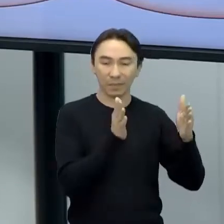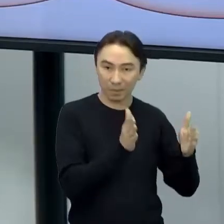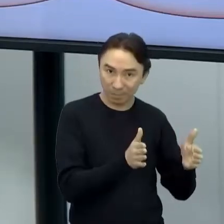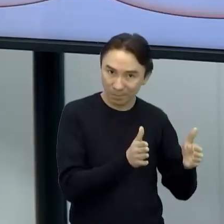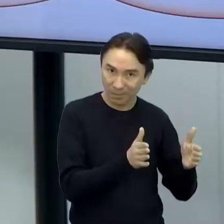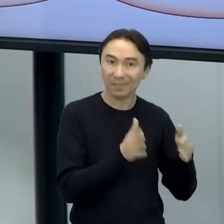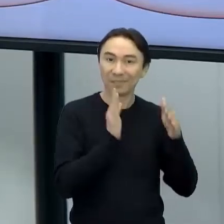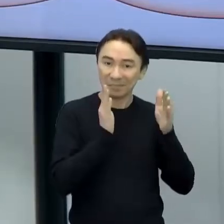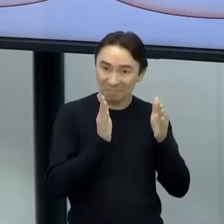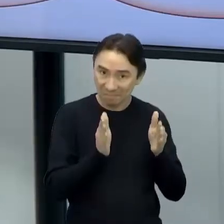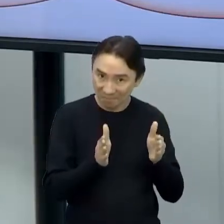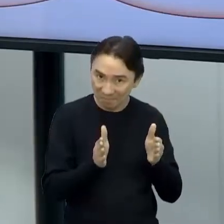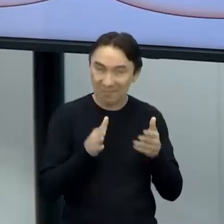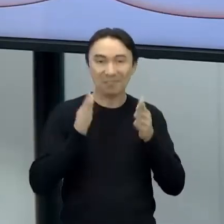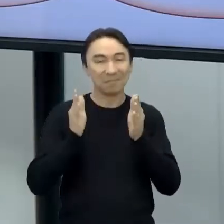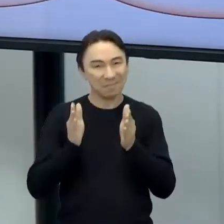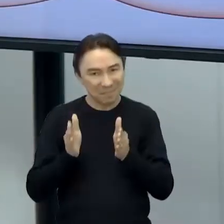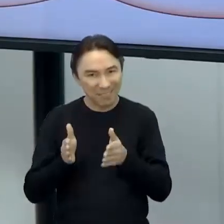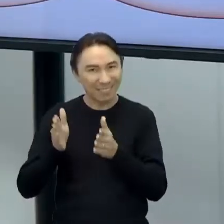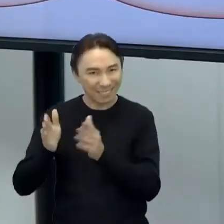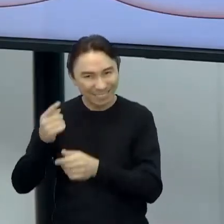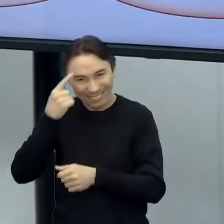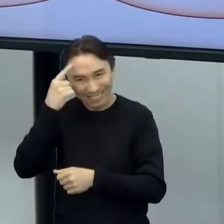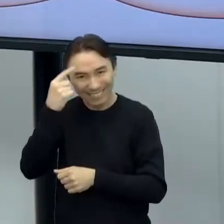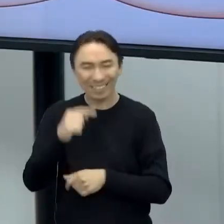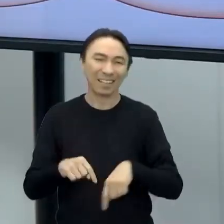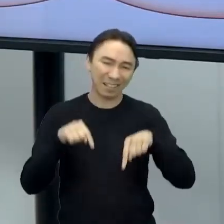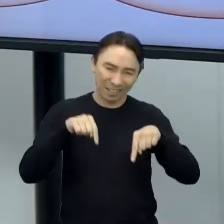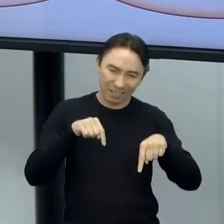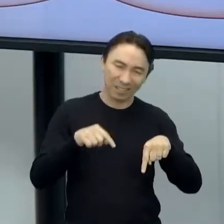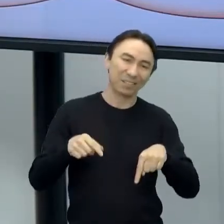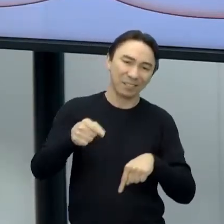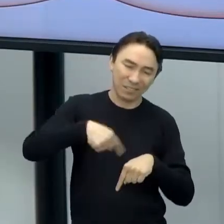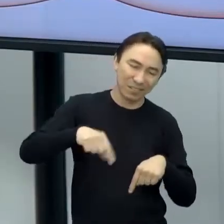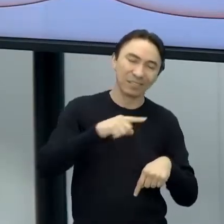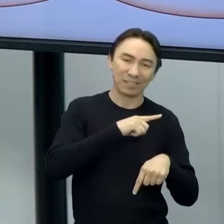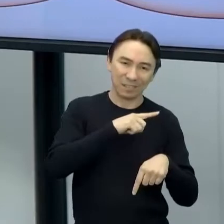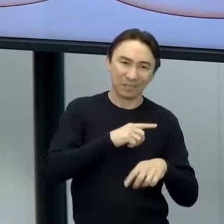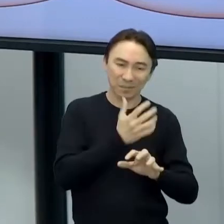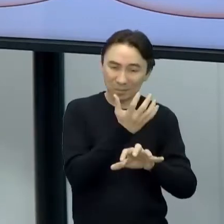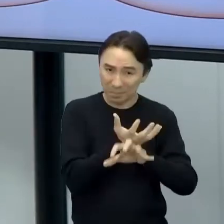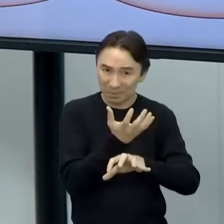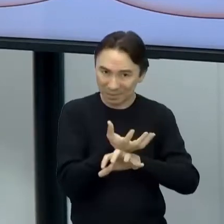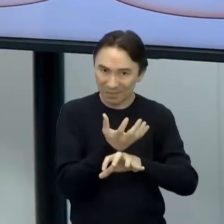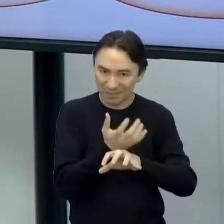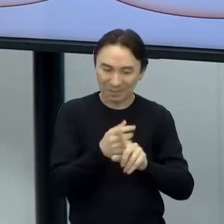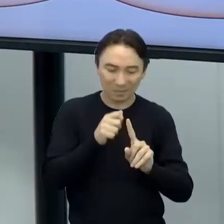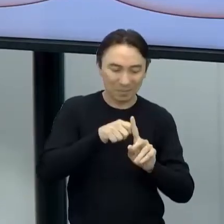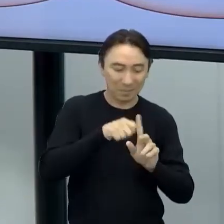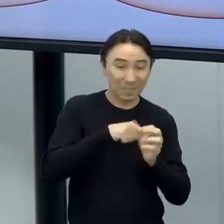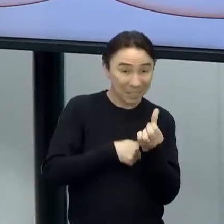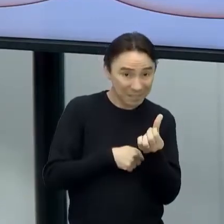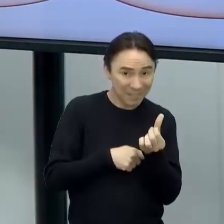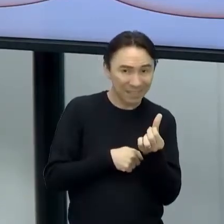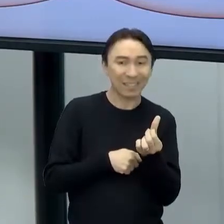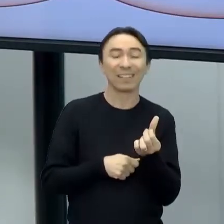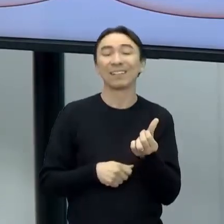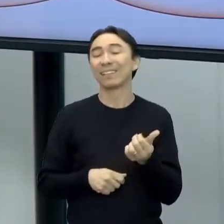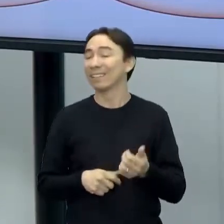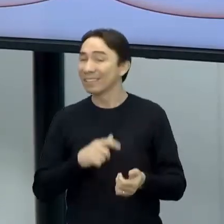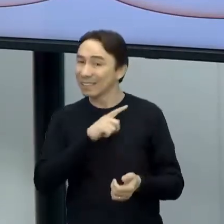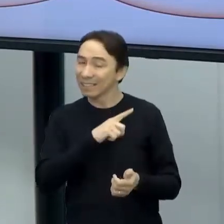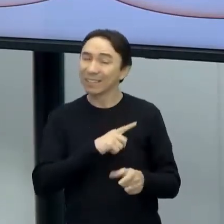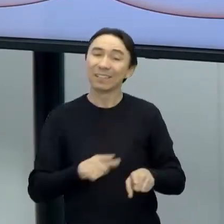nós estamos construindo também ao longo desses 6 meses aqui no nosso componente. E nós temos esses pilares que estão